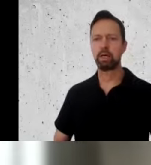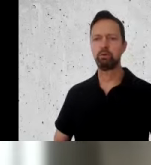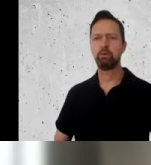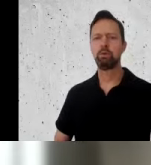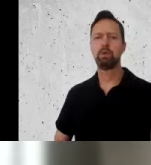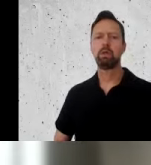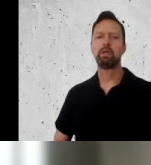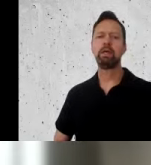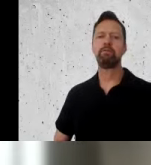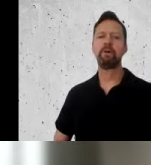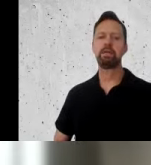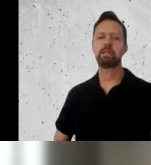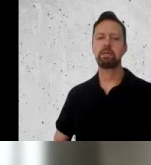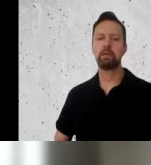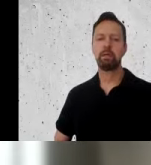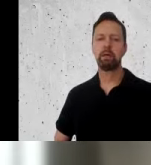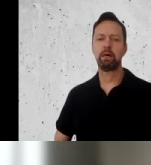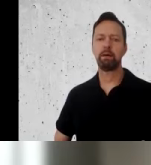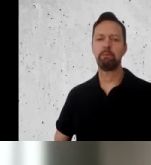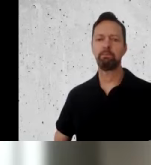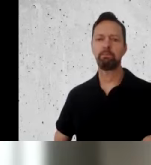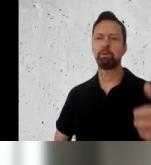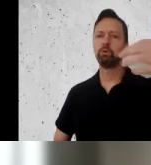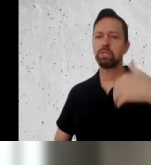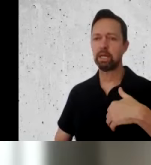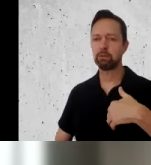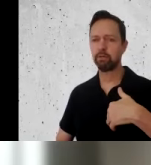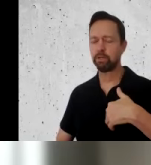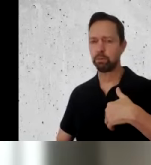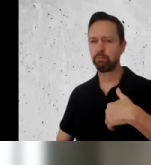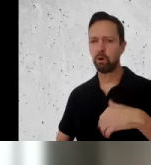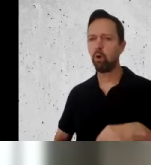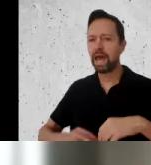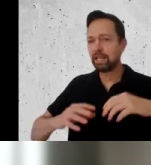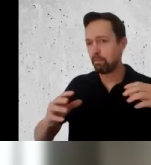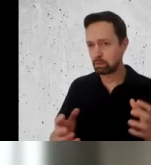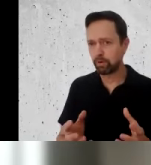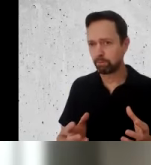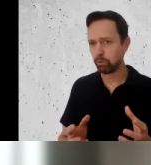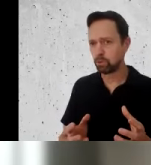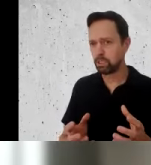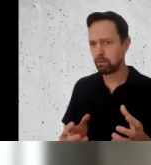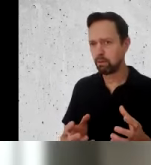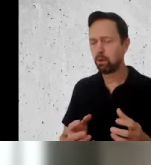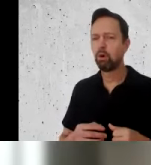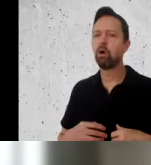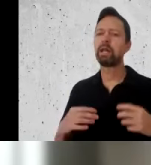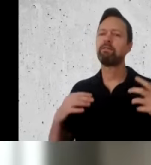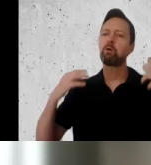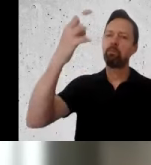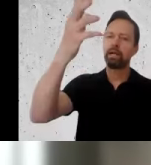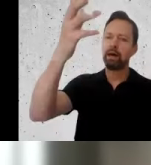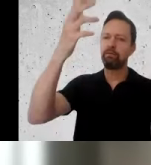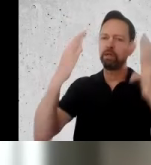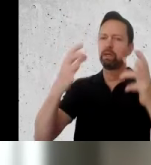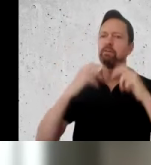no mercado e, em vez, produzir dentro da firma. Ou ela mesma vai produzir, ou ela